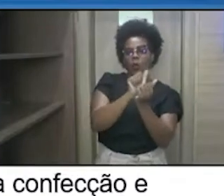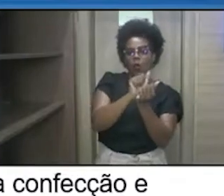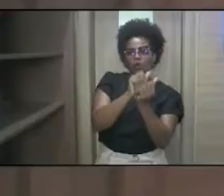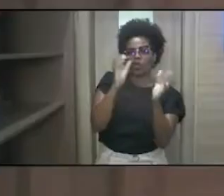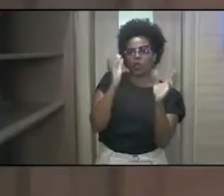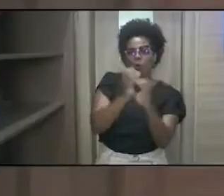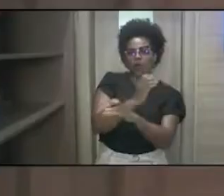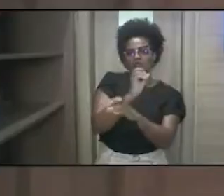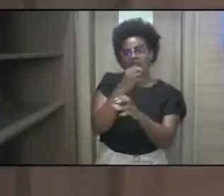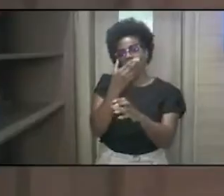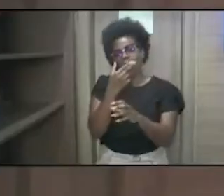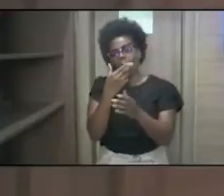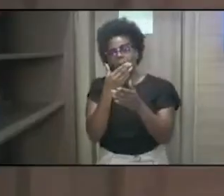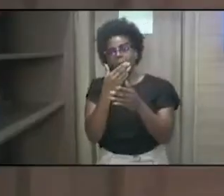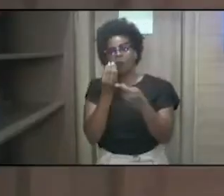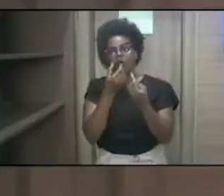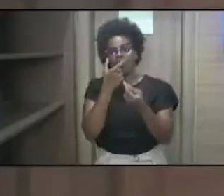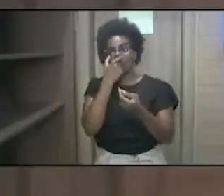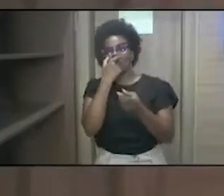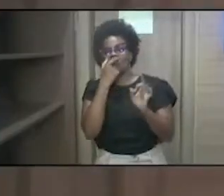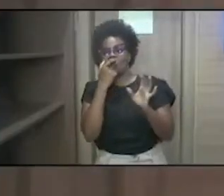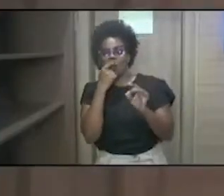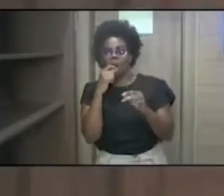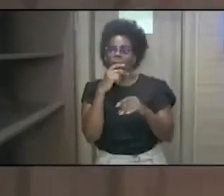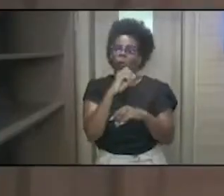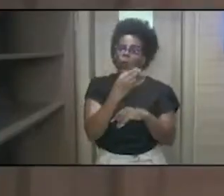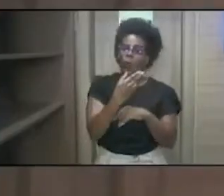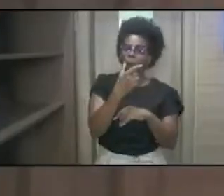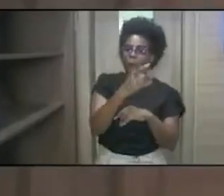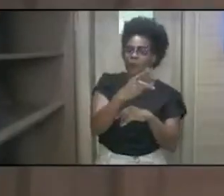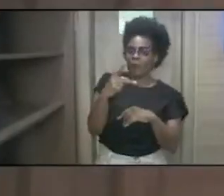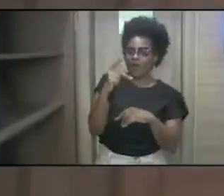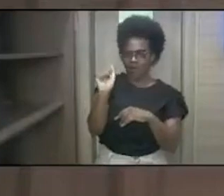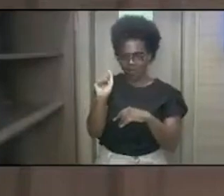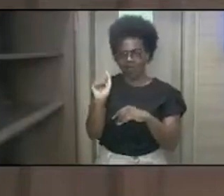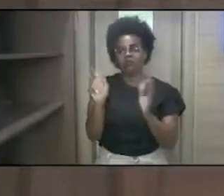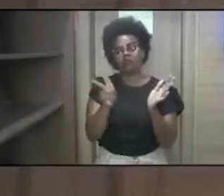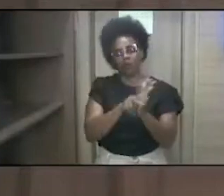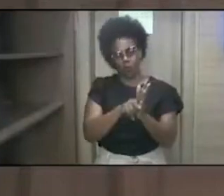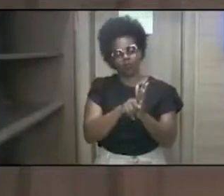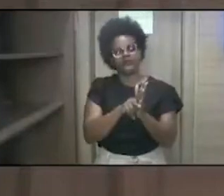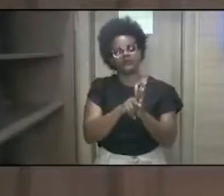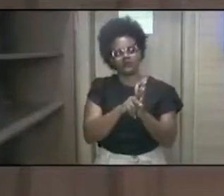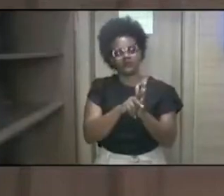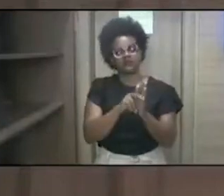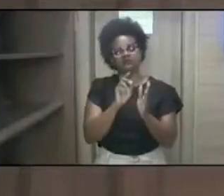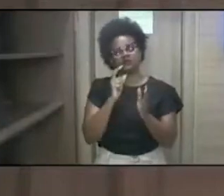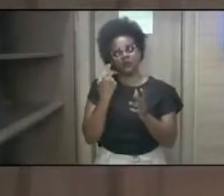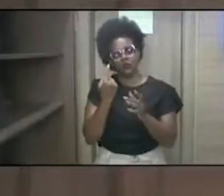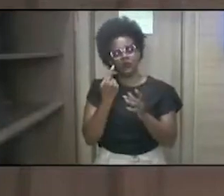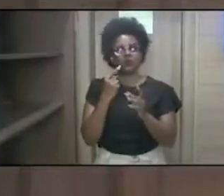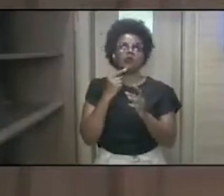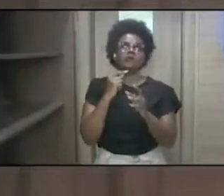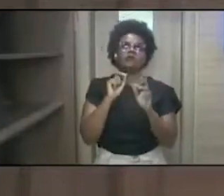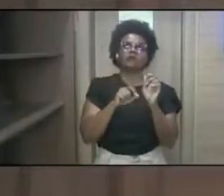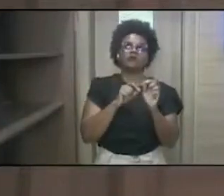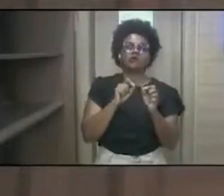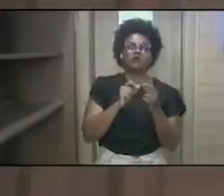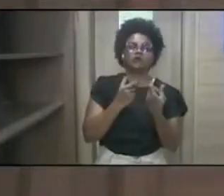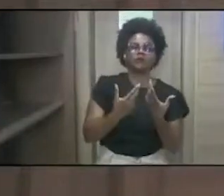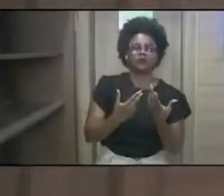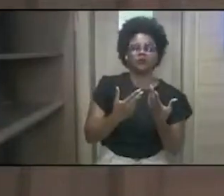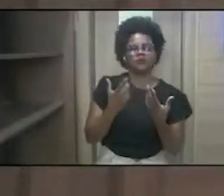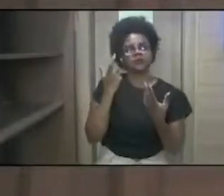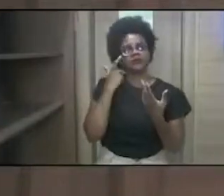removível, ou a chamada PPA, né, a prótese parcial acrílica, que é um elemento, talvez,